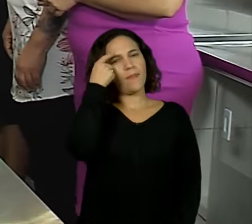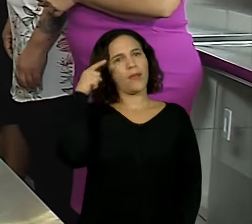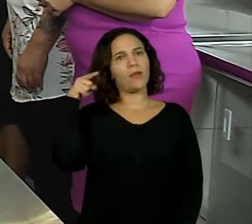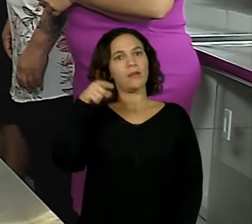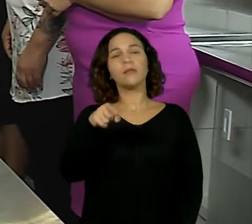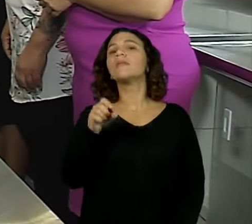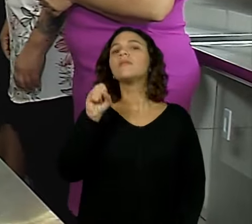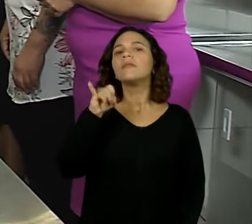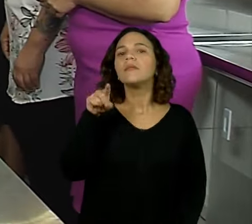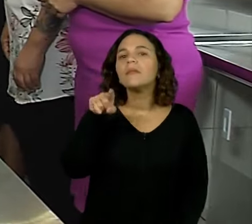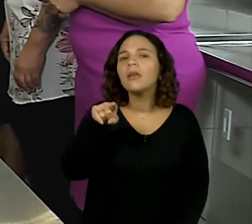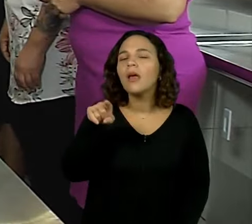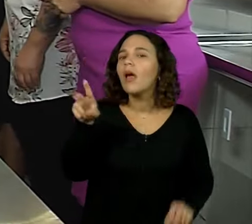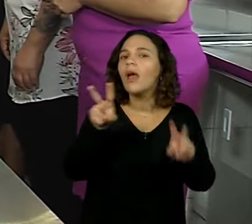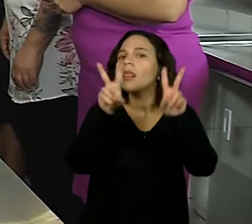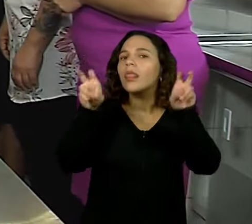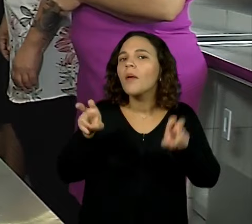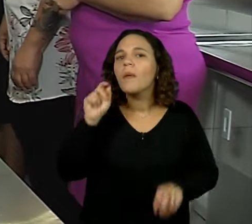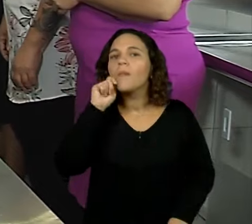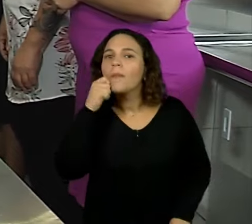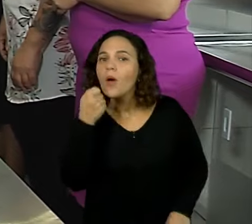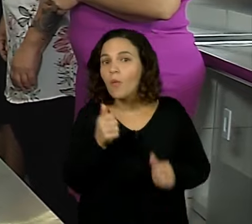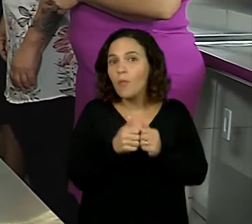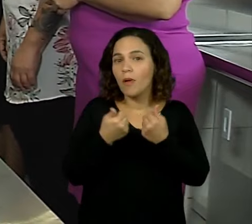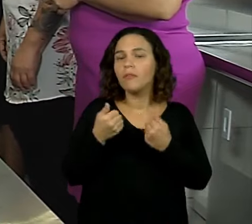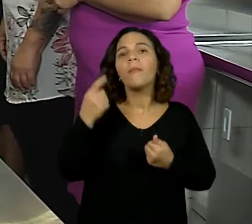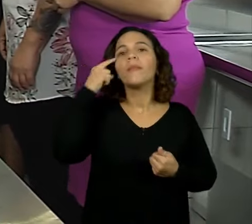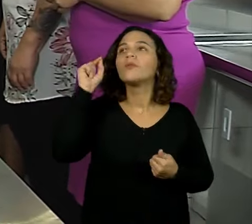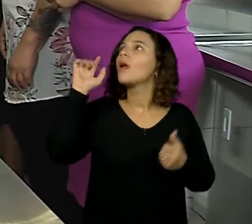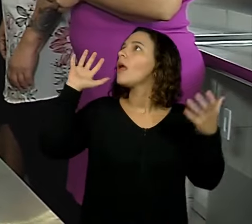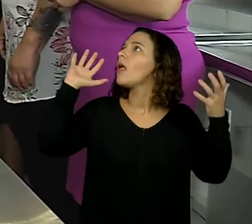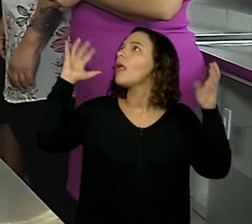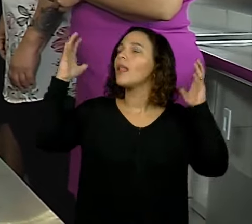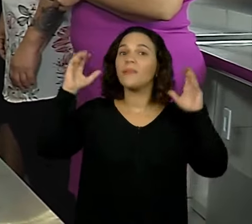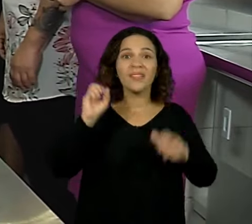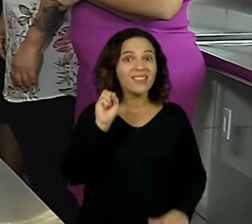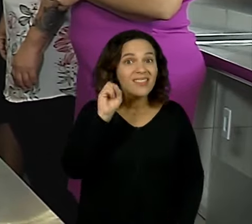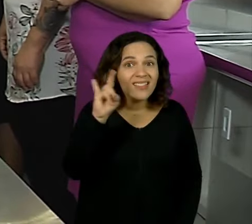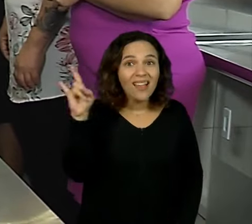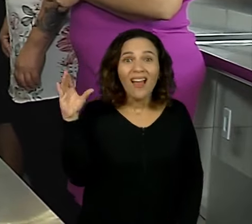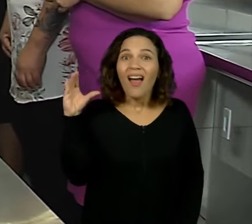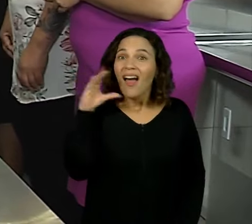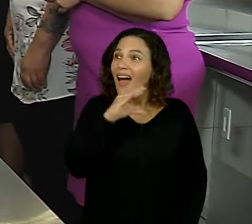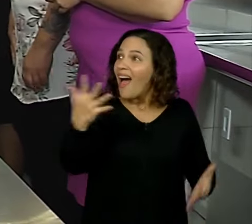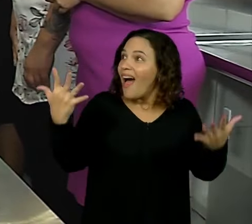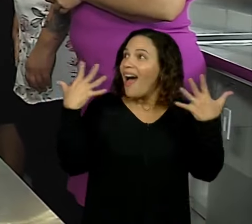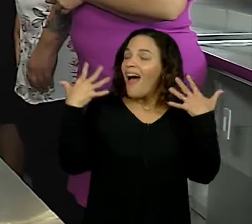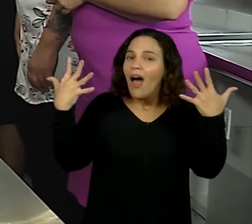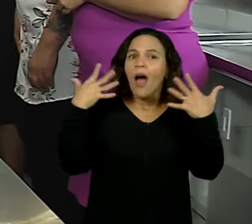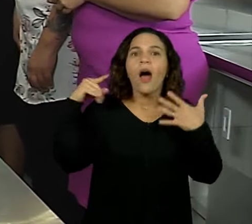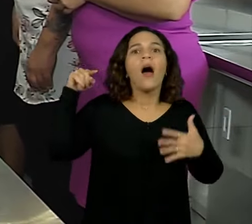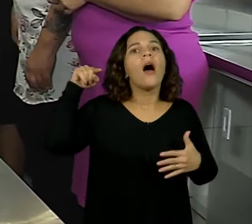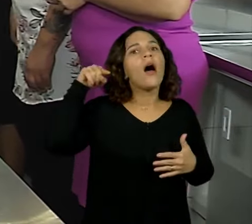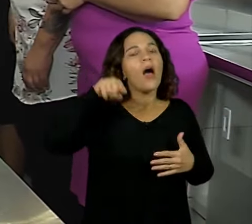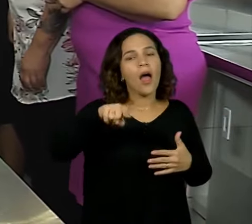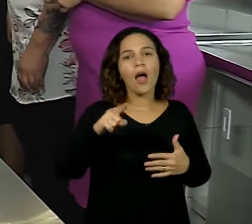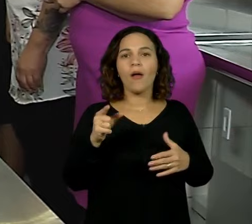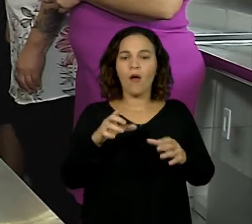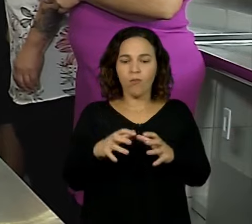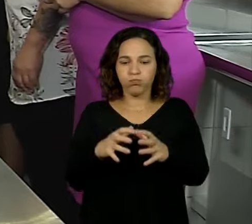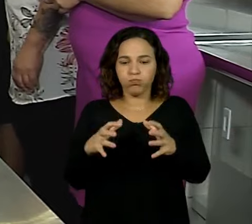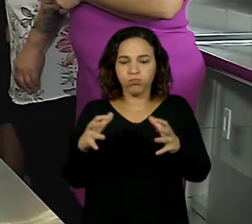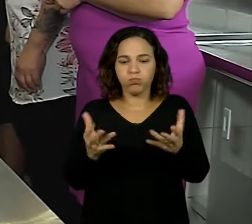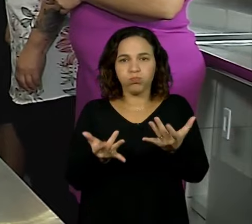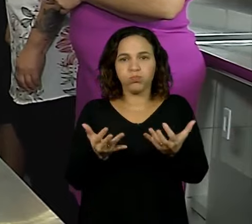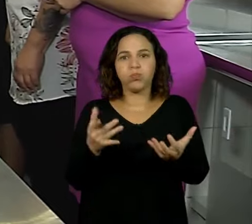a gente fala de panificação. Primeira coisa é o clima. Então, se o dia tiver um dia quente, nosso pão vai fermentar mais rápido.